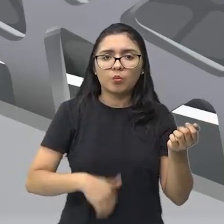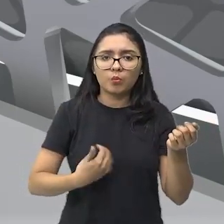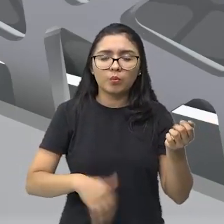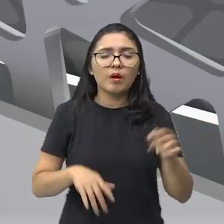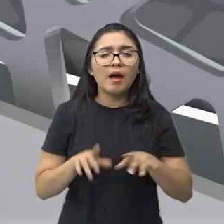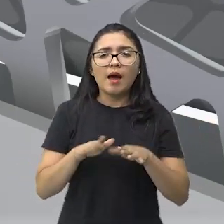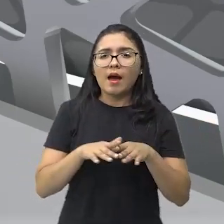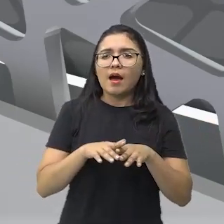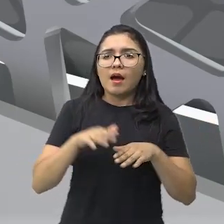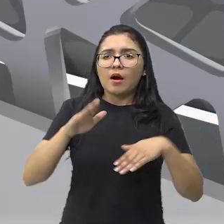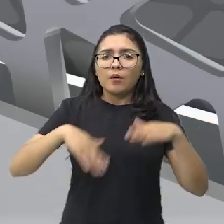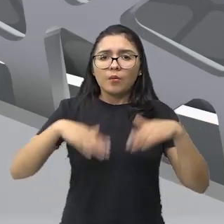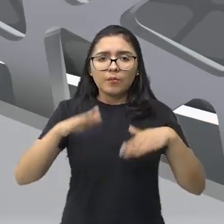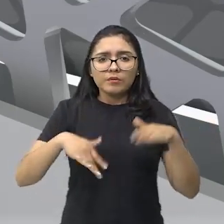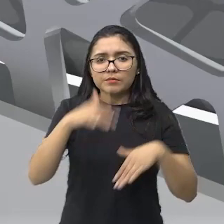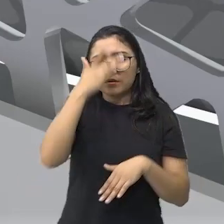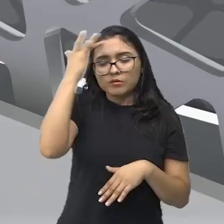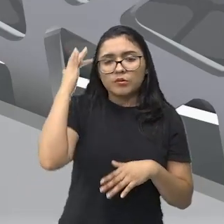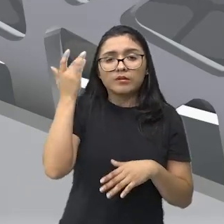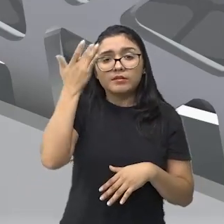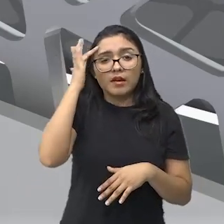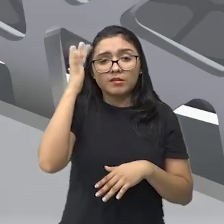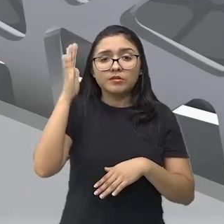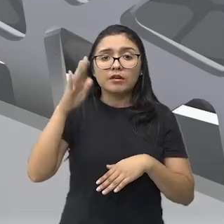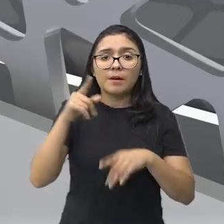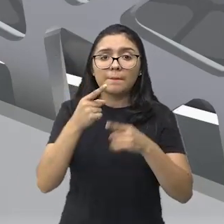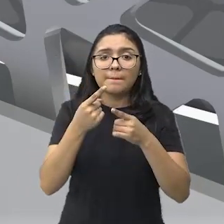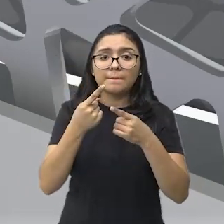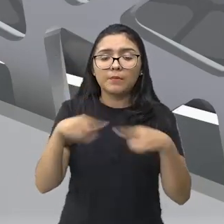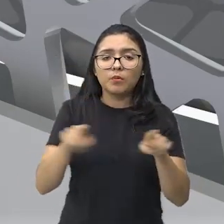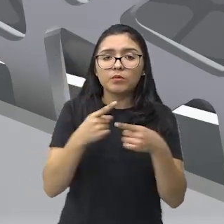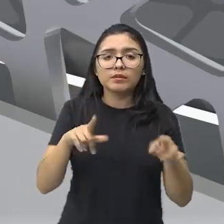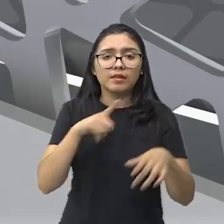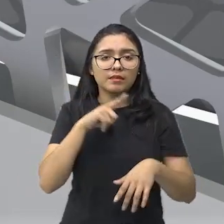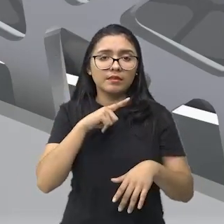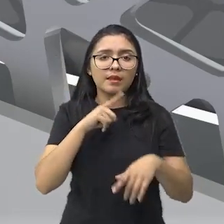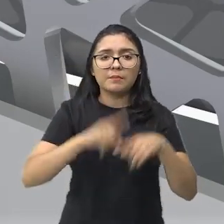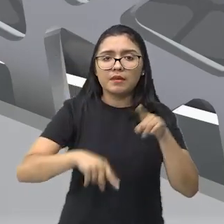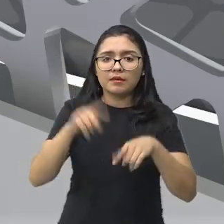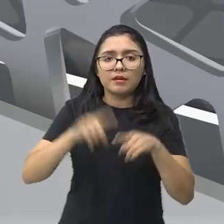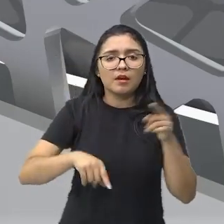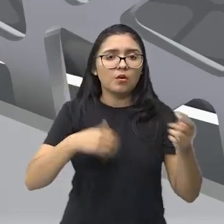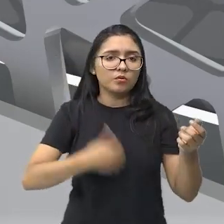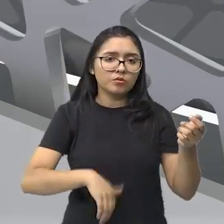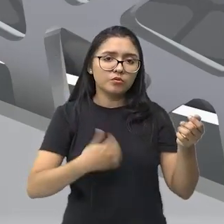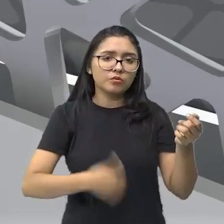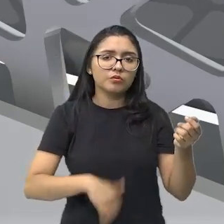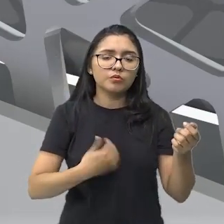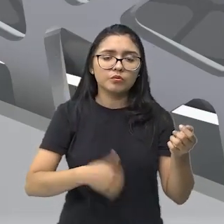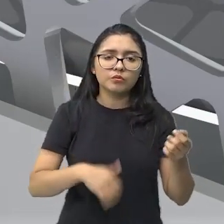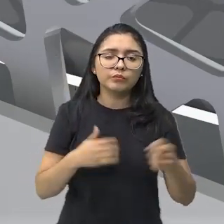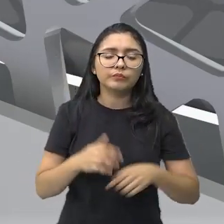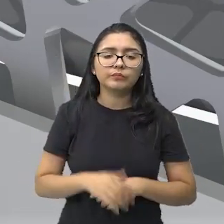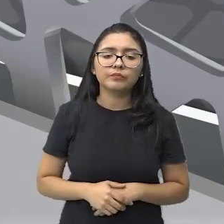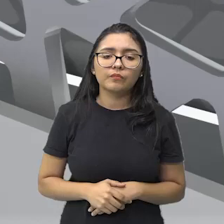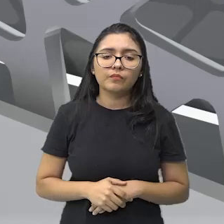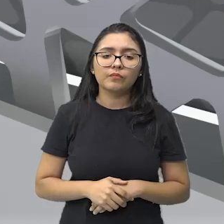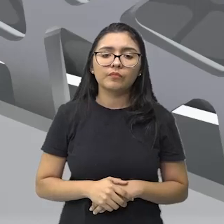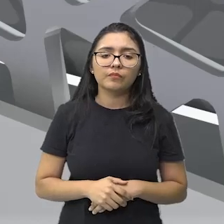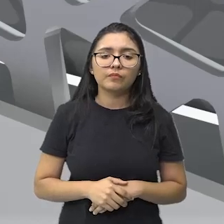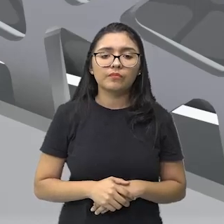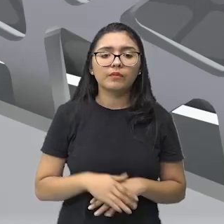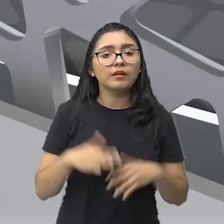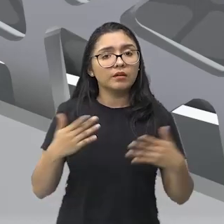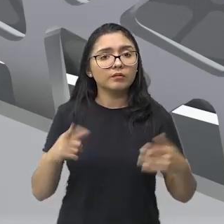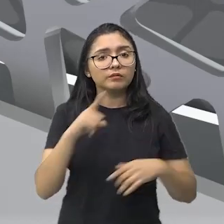música instrumental é uma música clássica. Não é uma música clássica, ela é uma música instrumental, onde não tem a voz, apenas